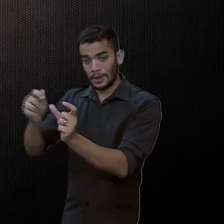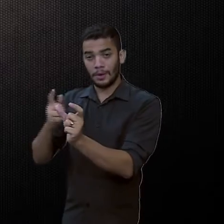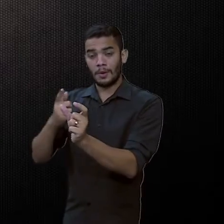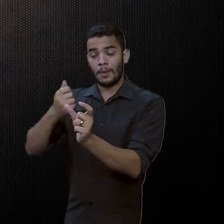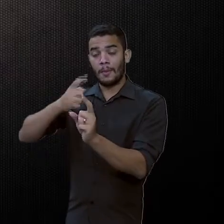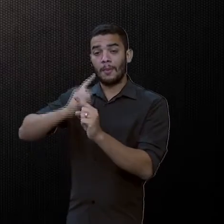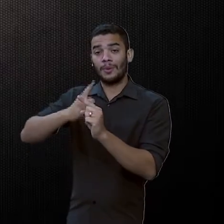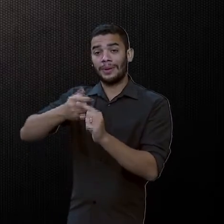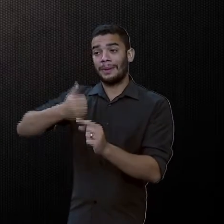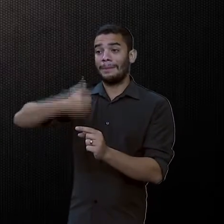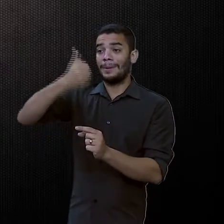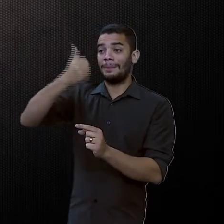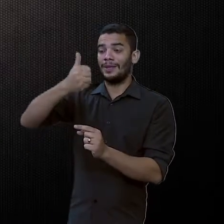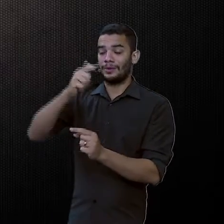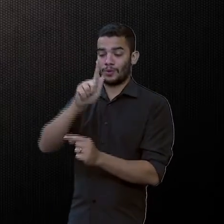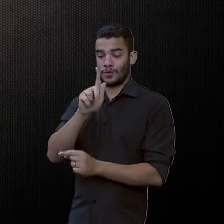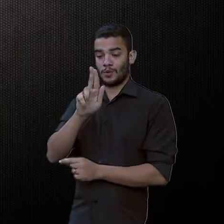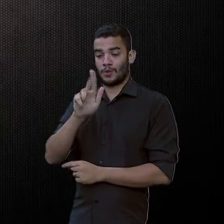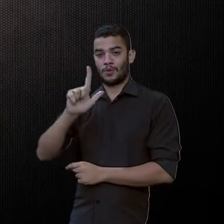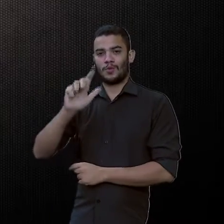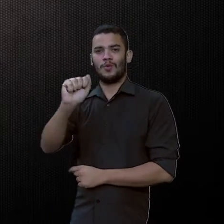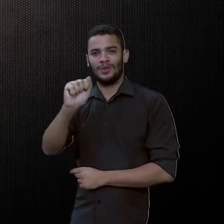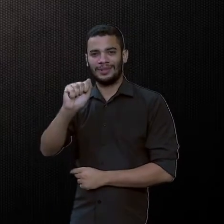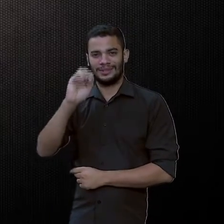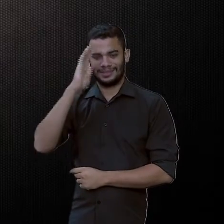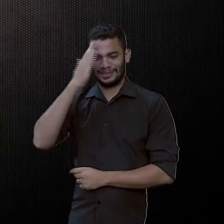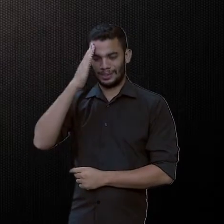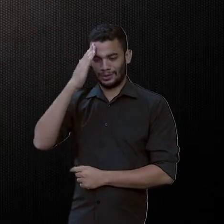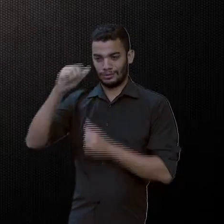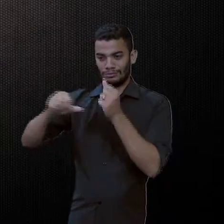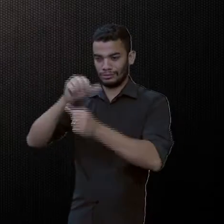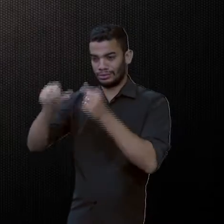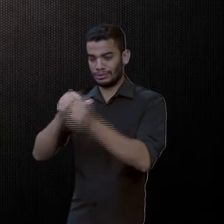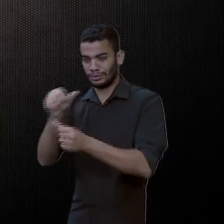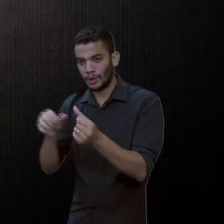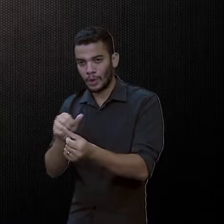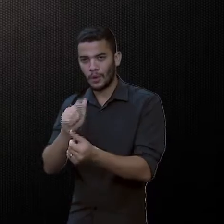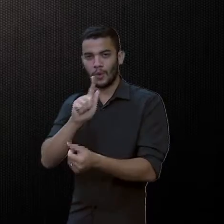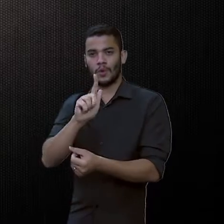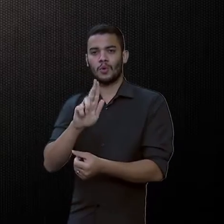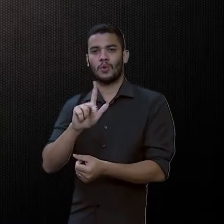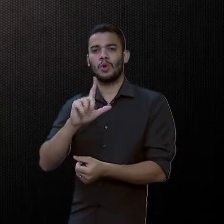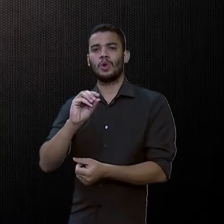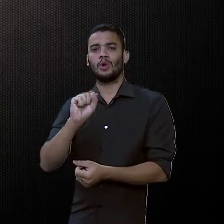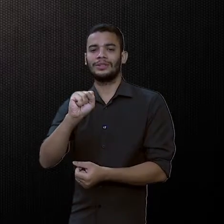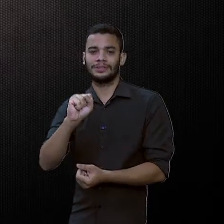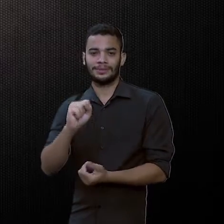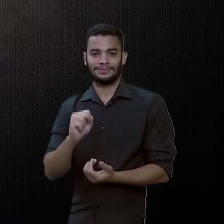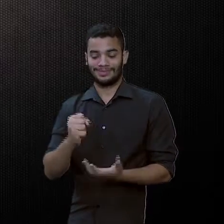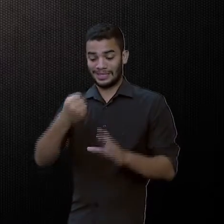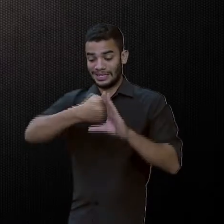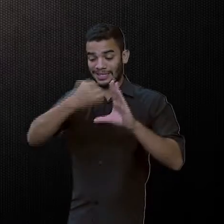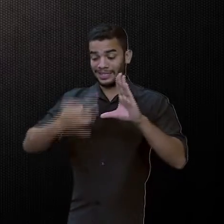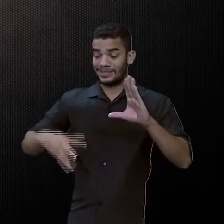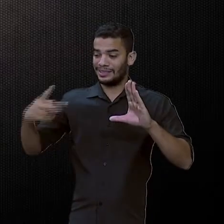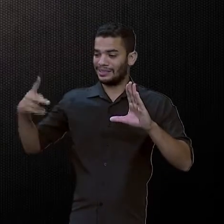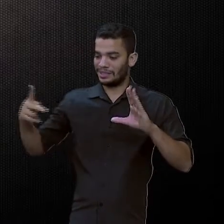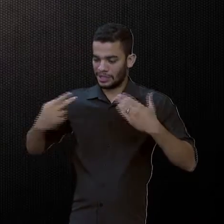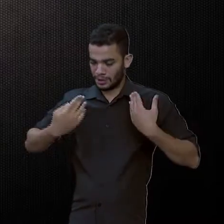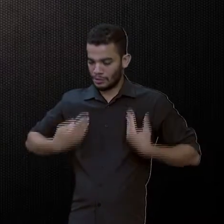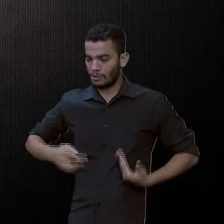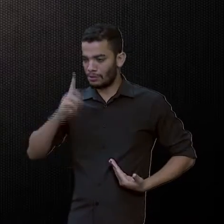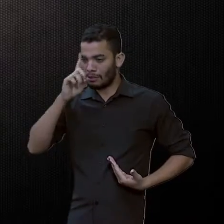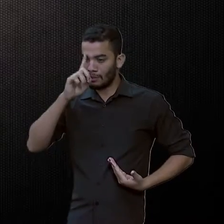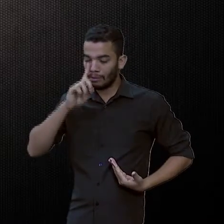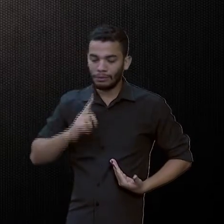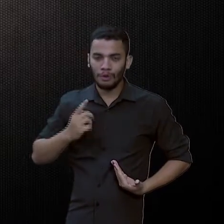menina brasileira, gulosa, alegre, de vestido amarelo-ouro e magra, além de ter dito no início